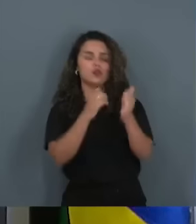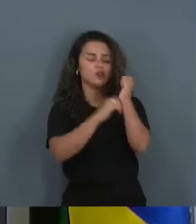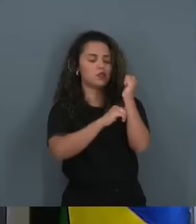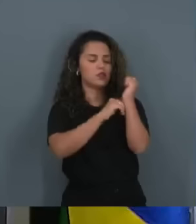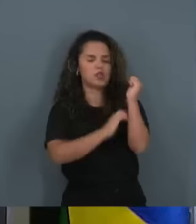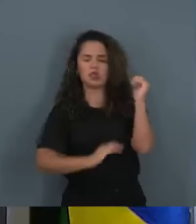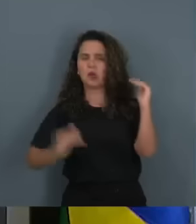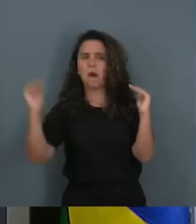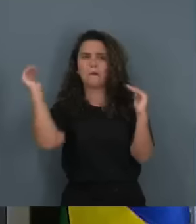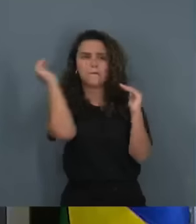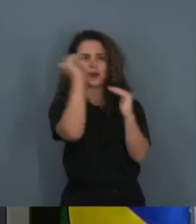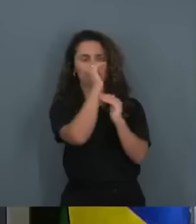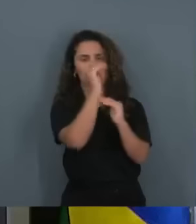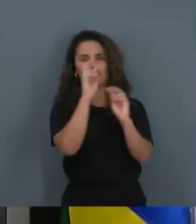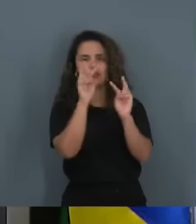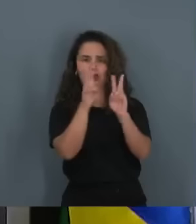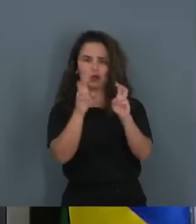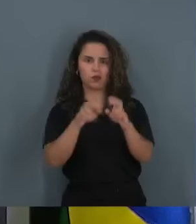máximo do caso.